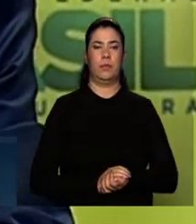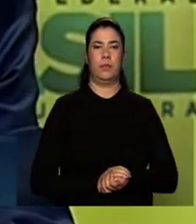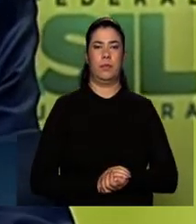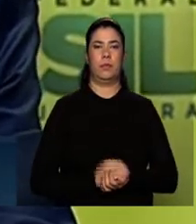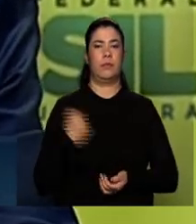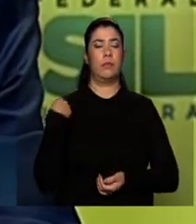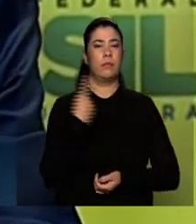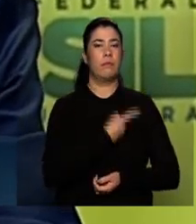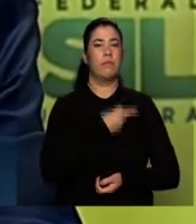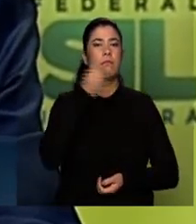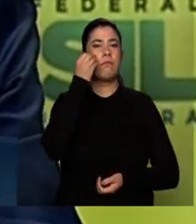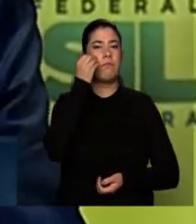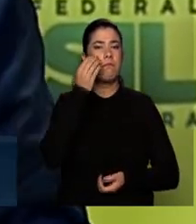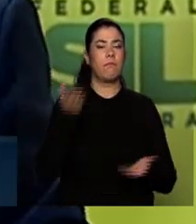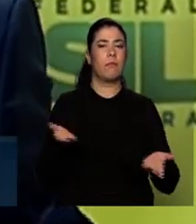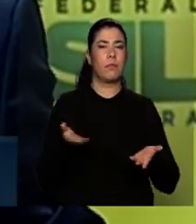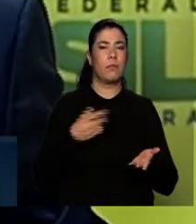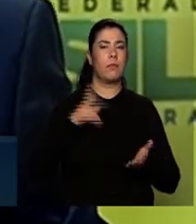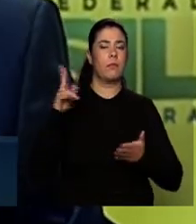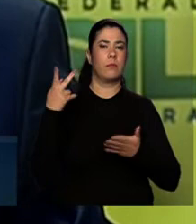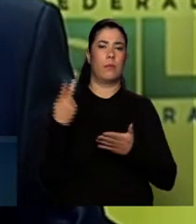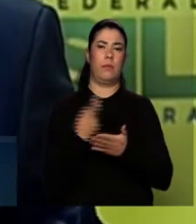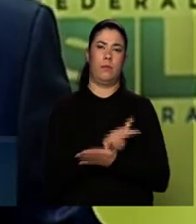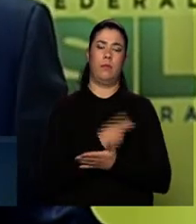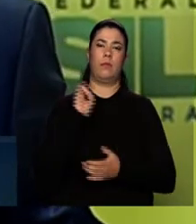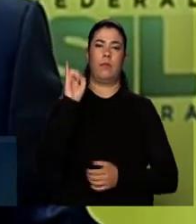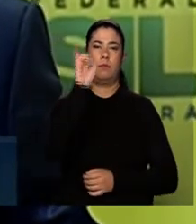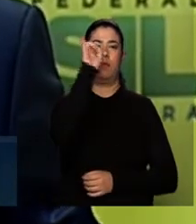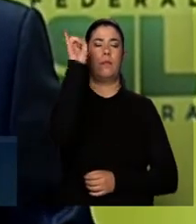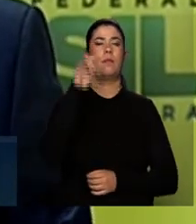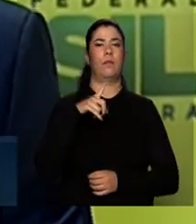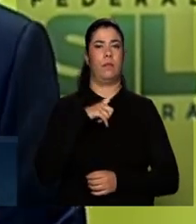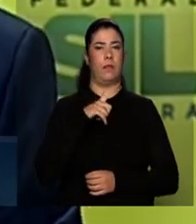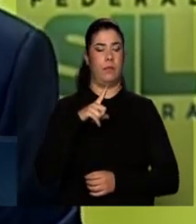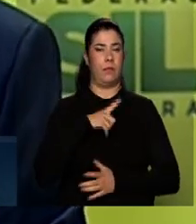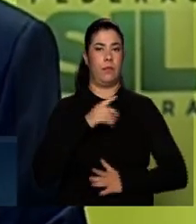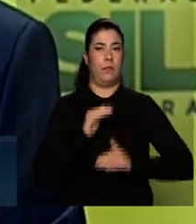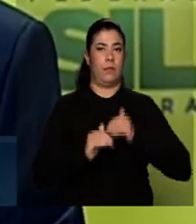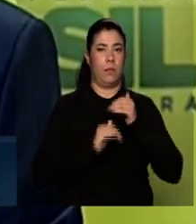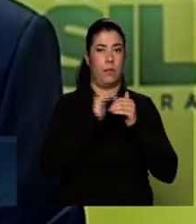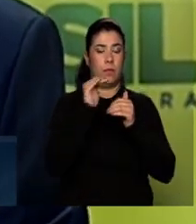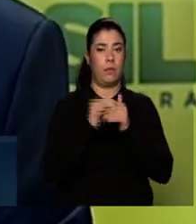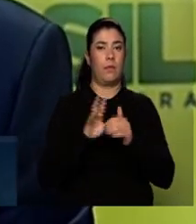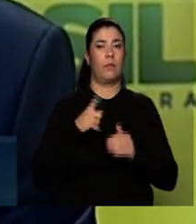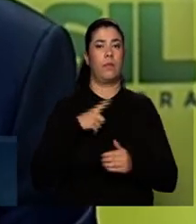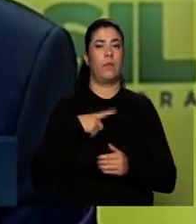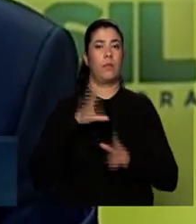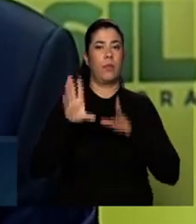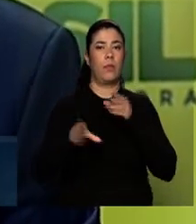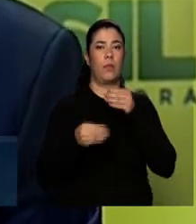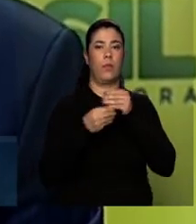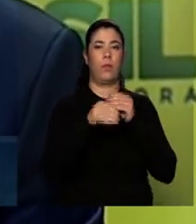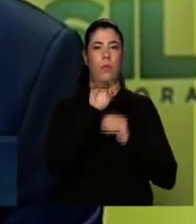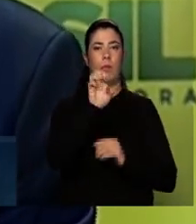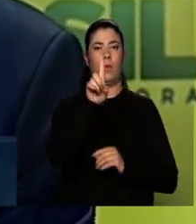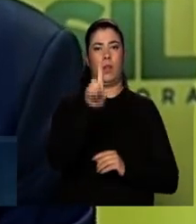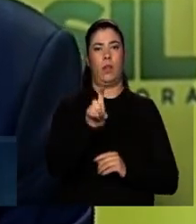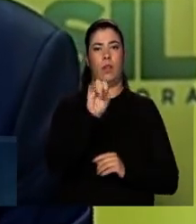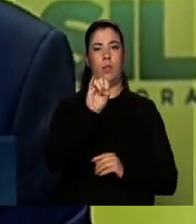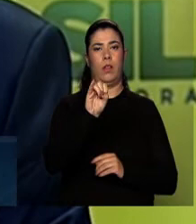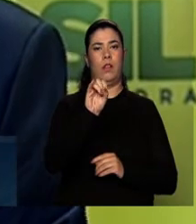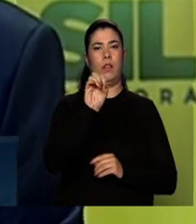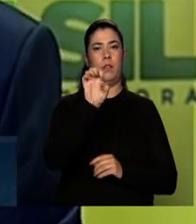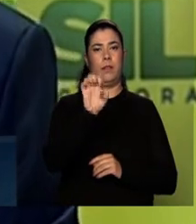Nós estamos vivendo um momento muito importante de consolidação de um dos eixos do programa